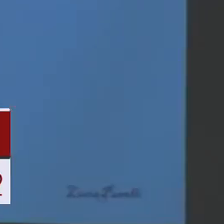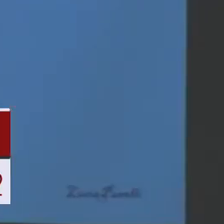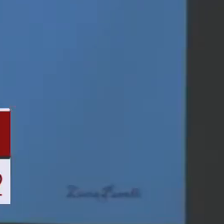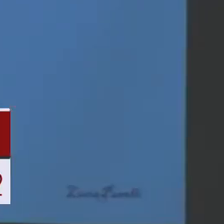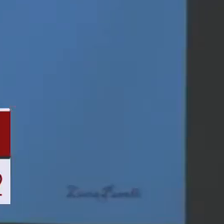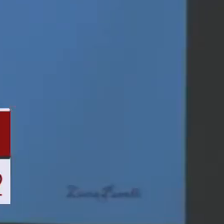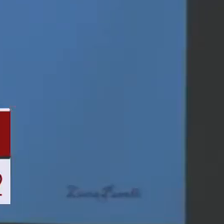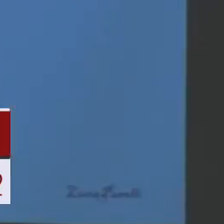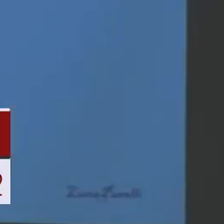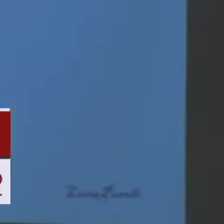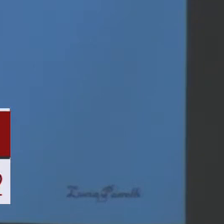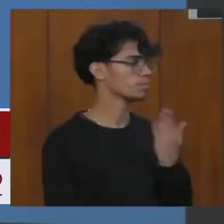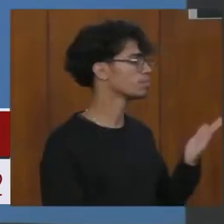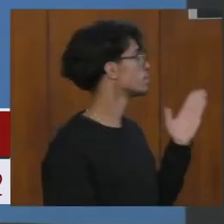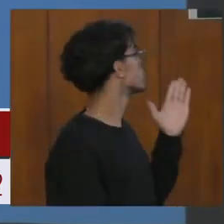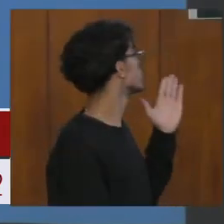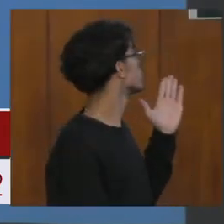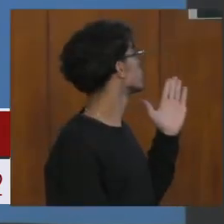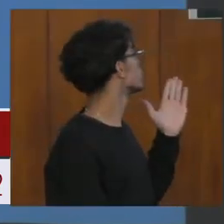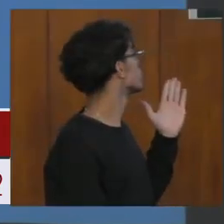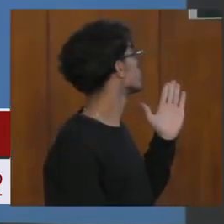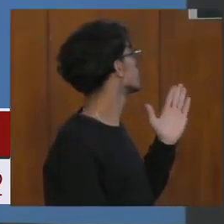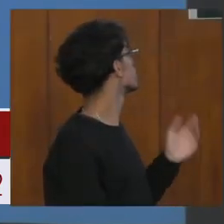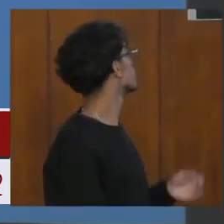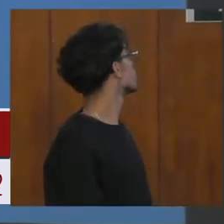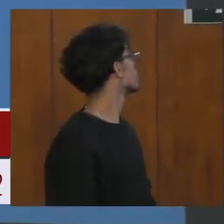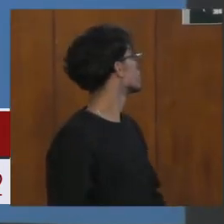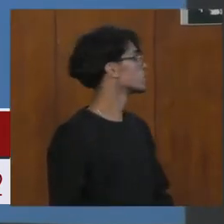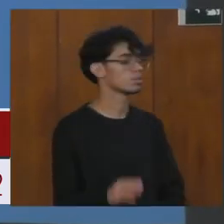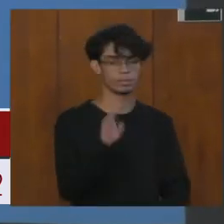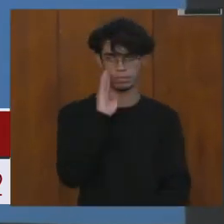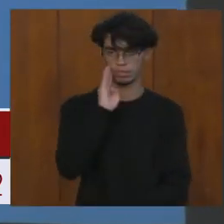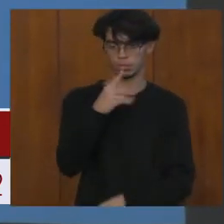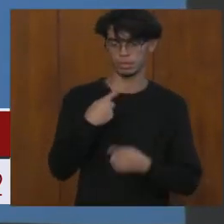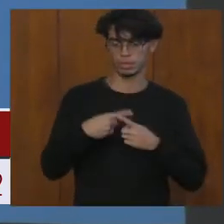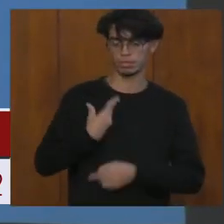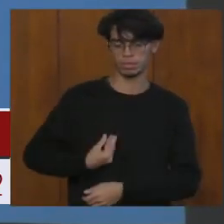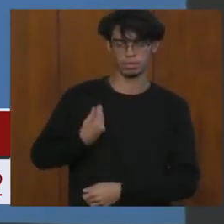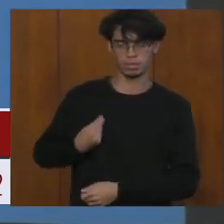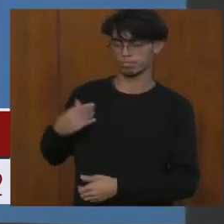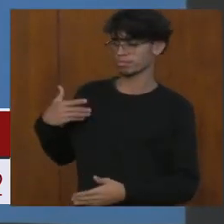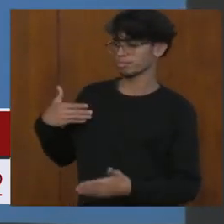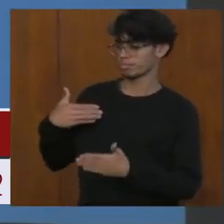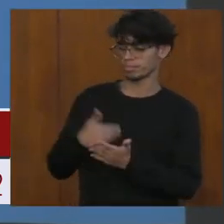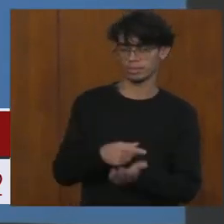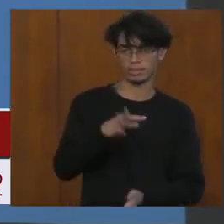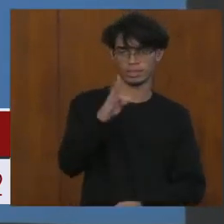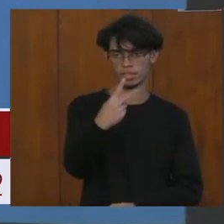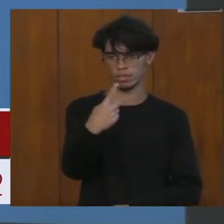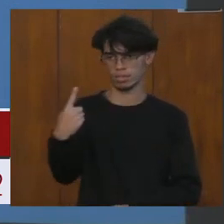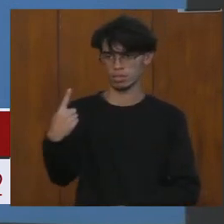E esse eu acho que é o principal, que é toda a vivência da gente na T21.